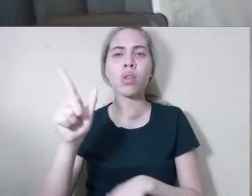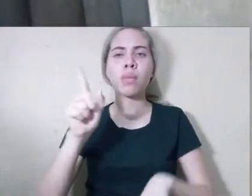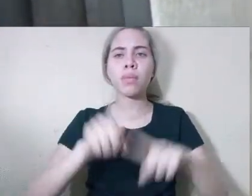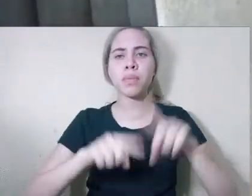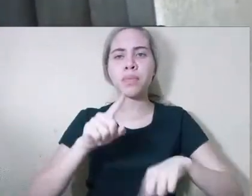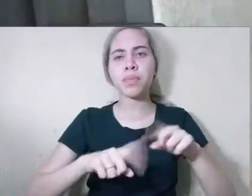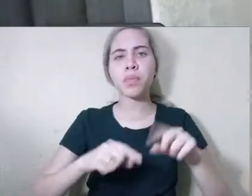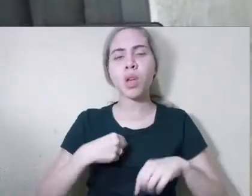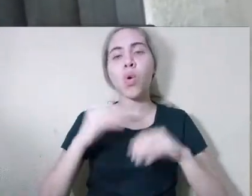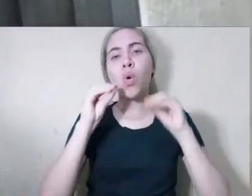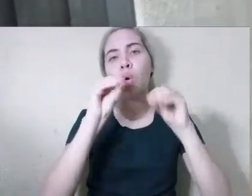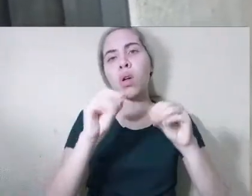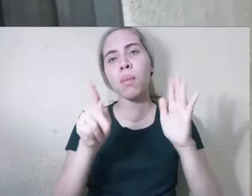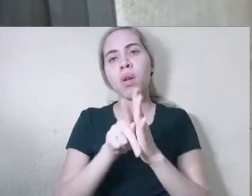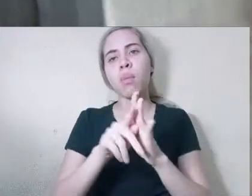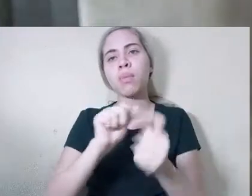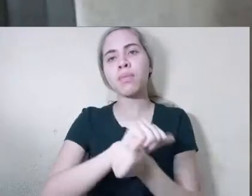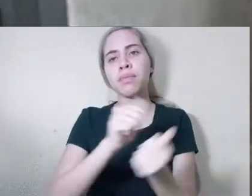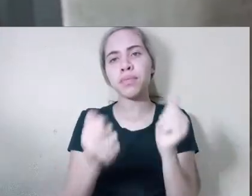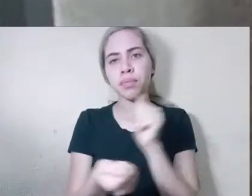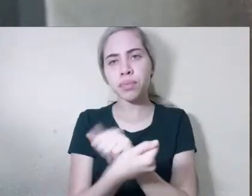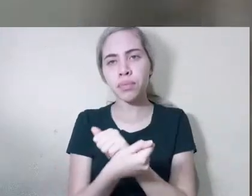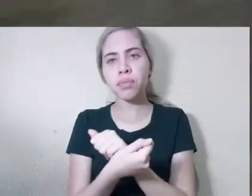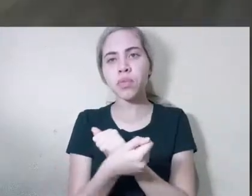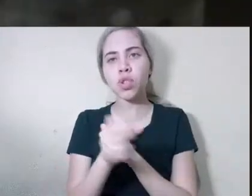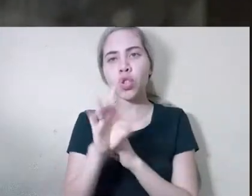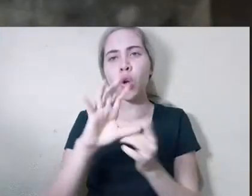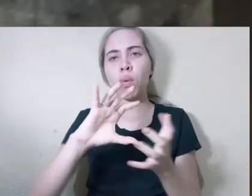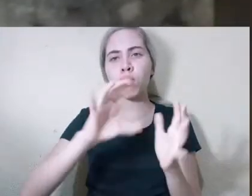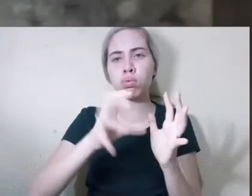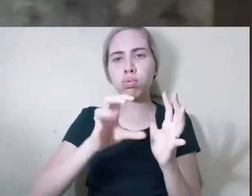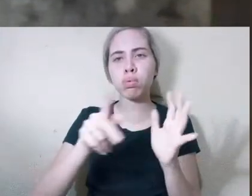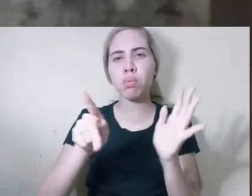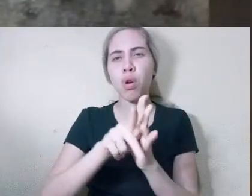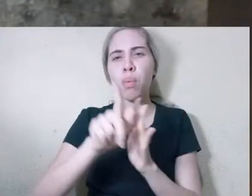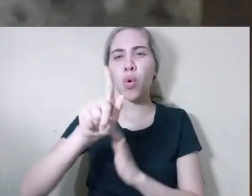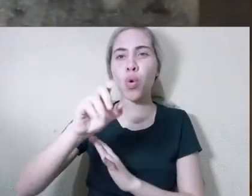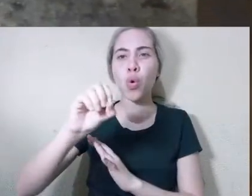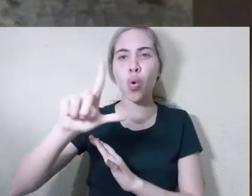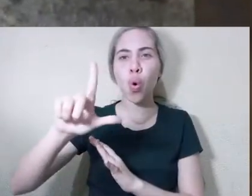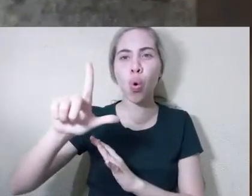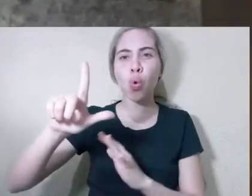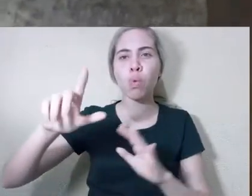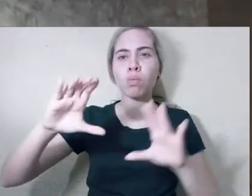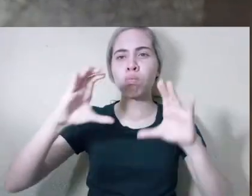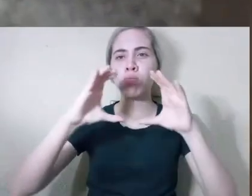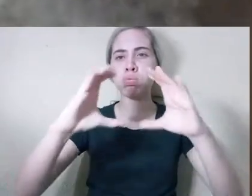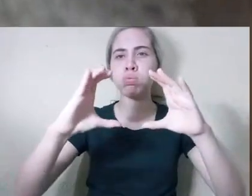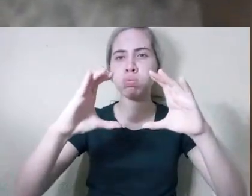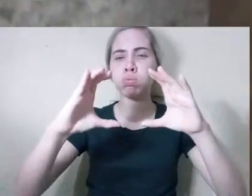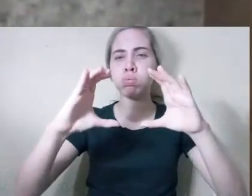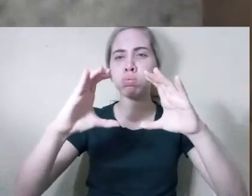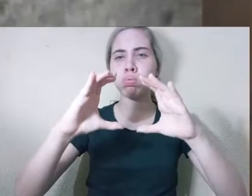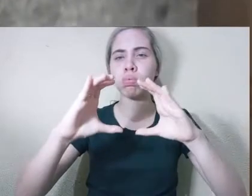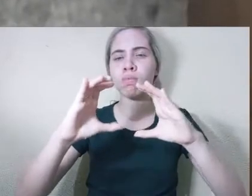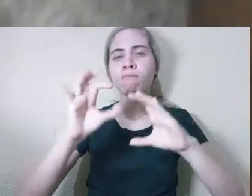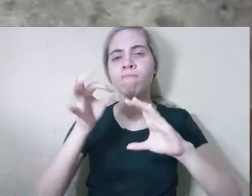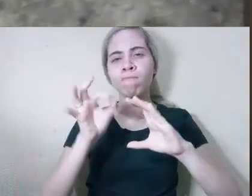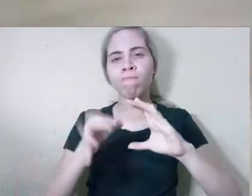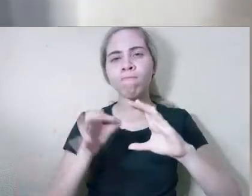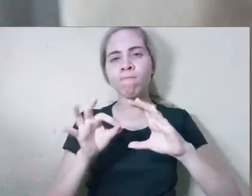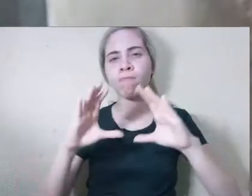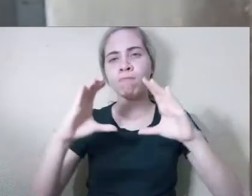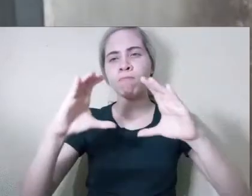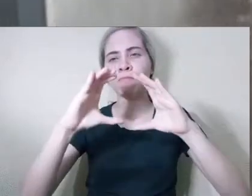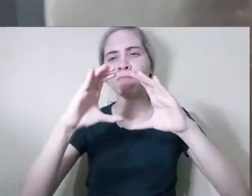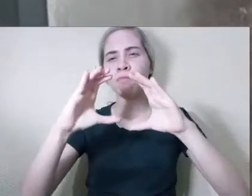Isso aqui, eu coloquei fiz uma adaptação, coloquei um rolamento de roda de gol. Ah, é? Pra aguentar bastante peso, né? Tá. Durar